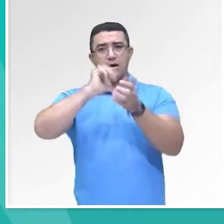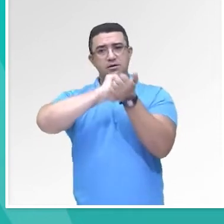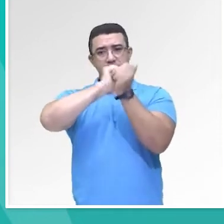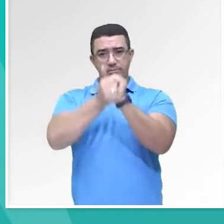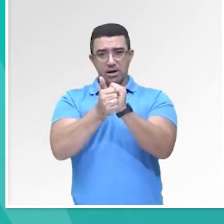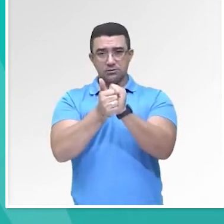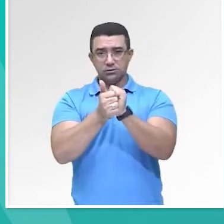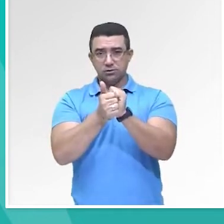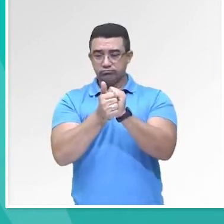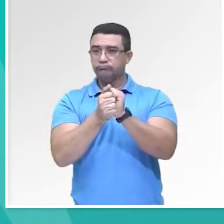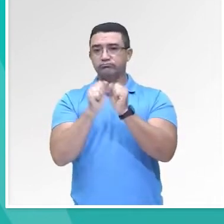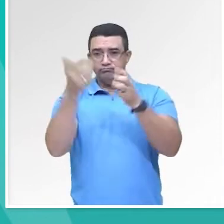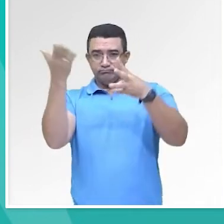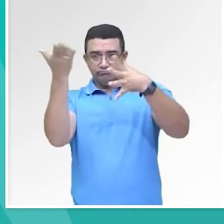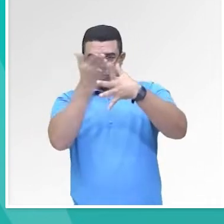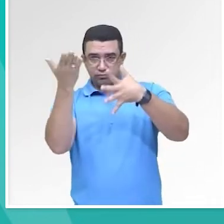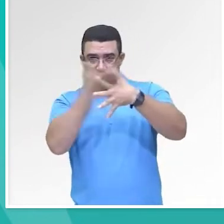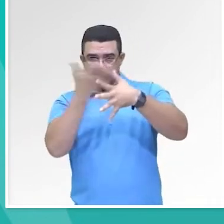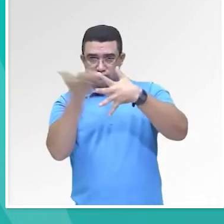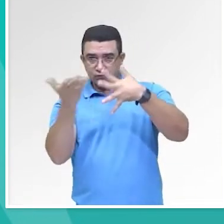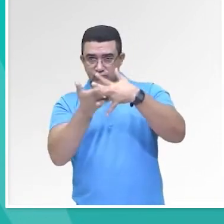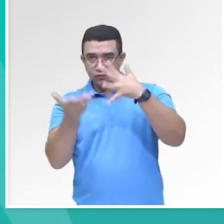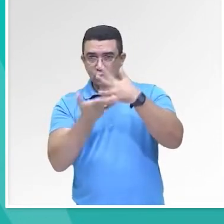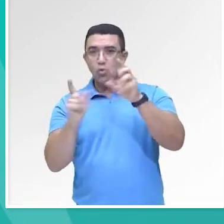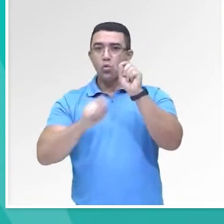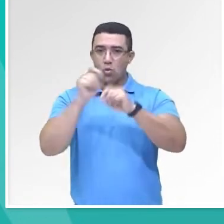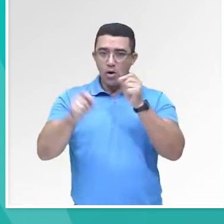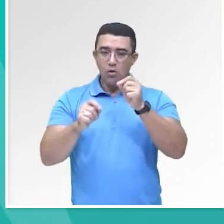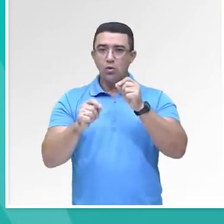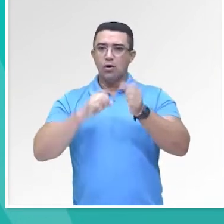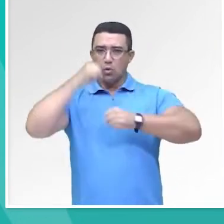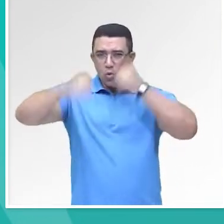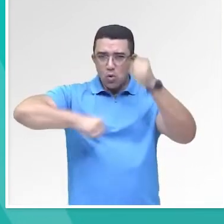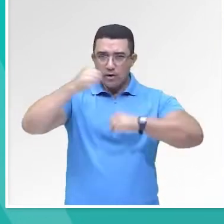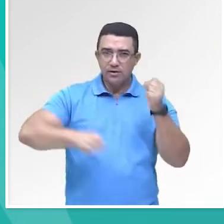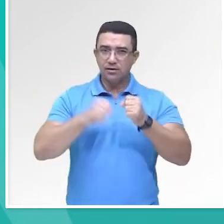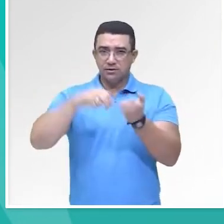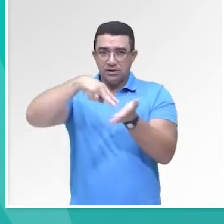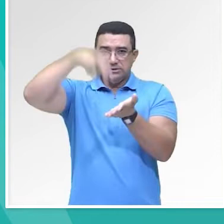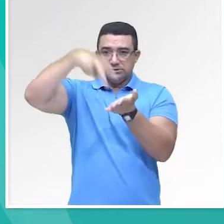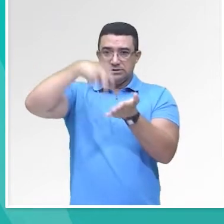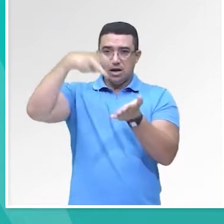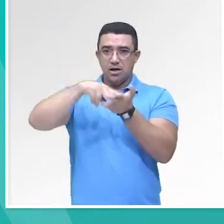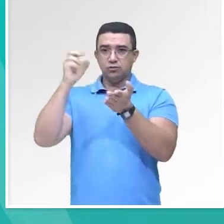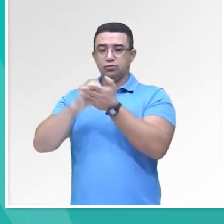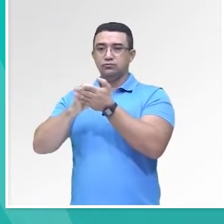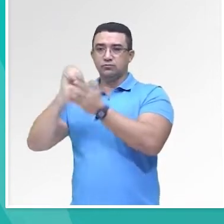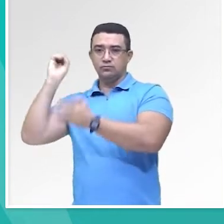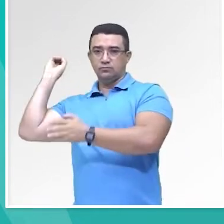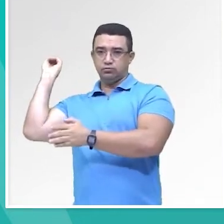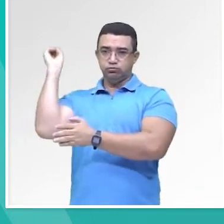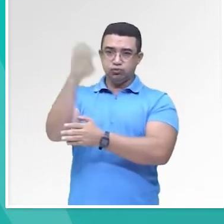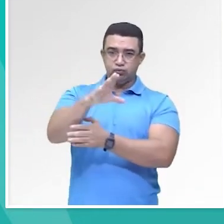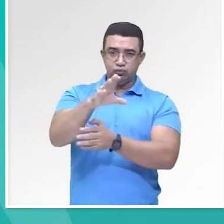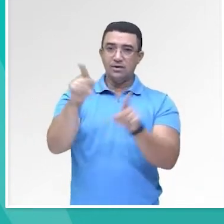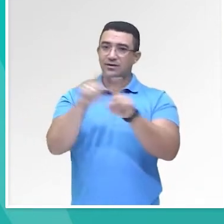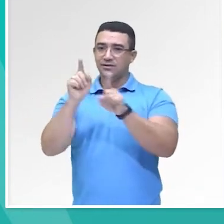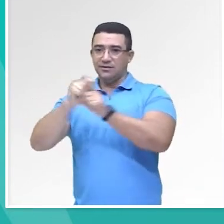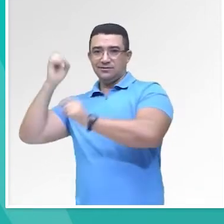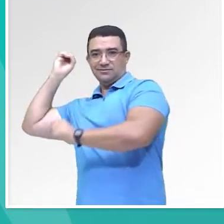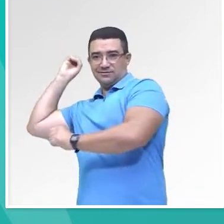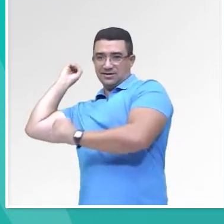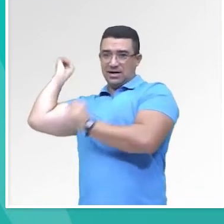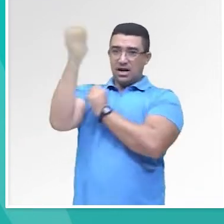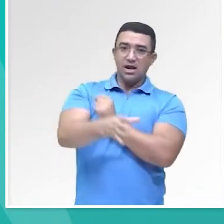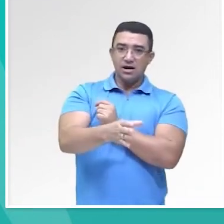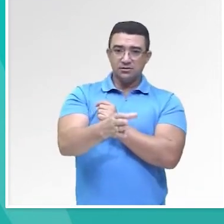em corridas, saltos, arremessos e lançamentos. Então, nós temos todas